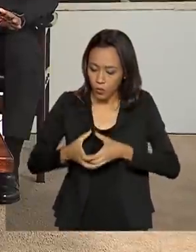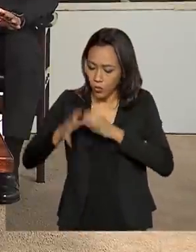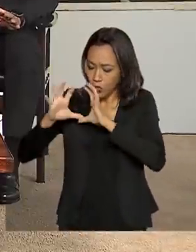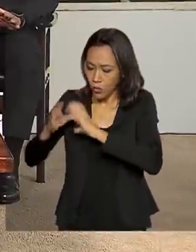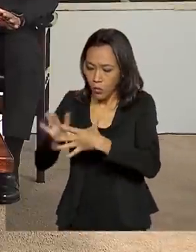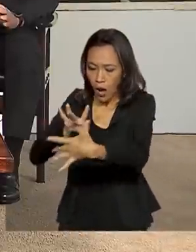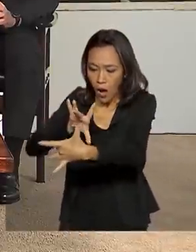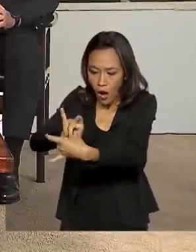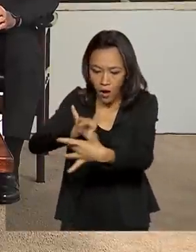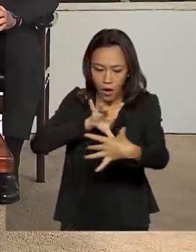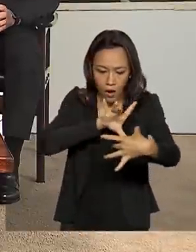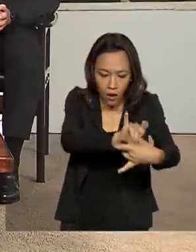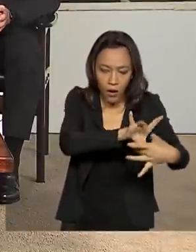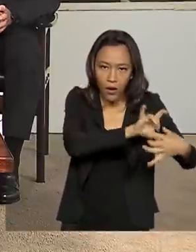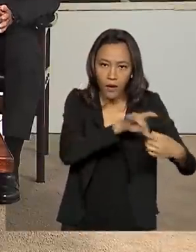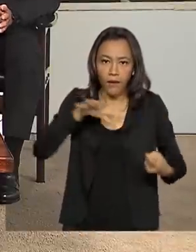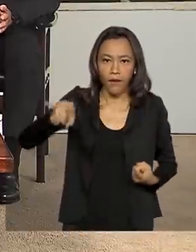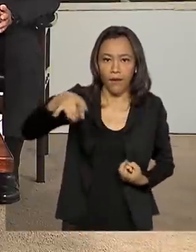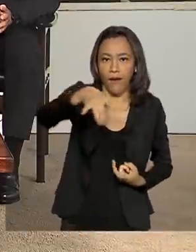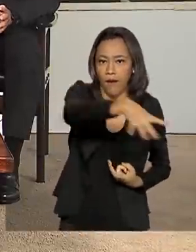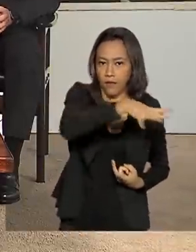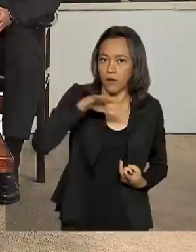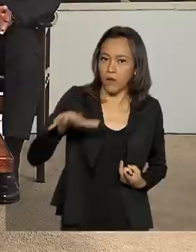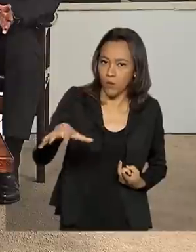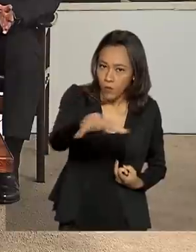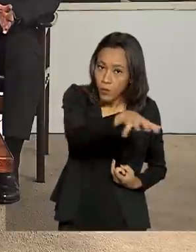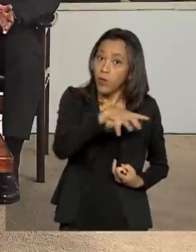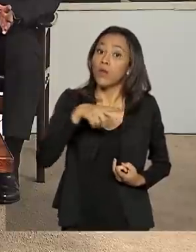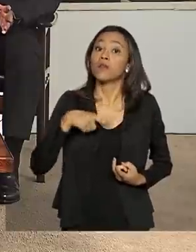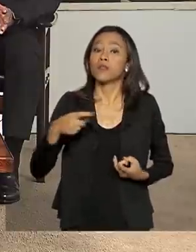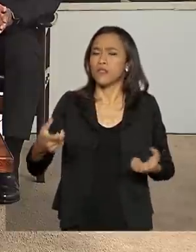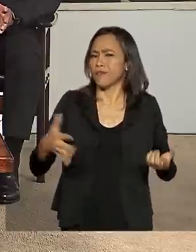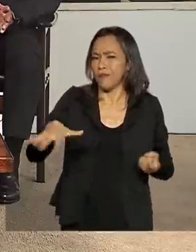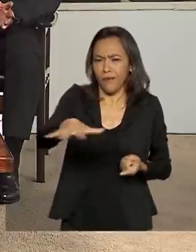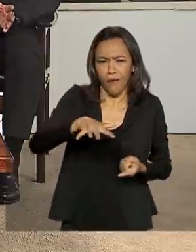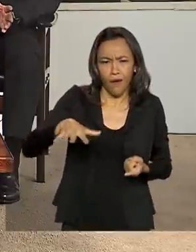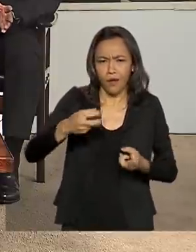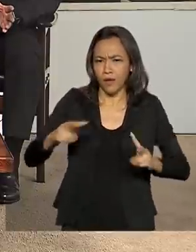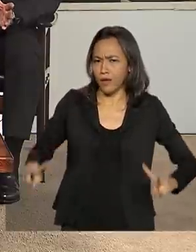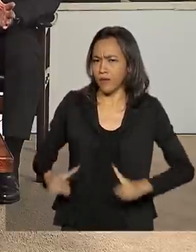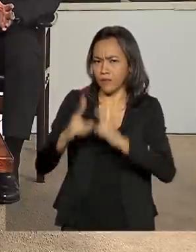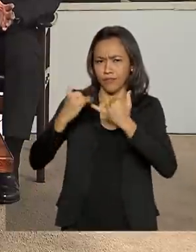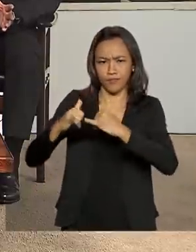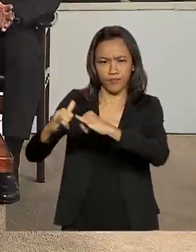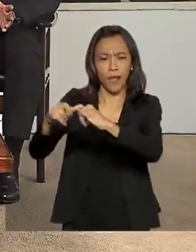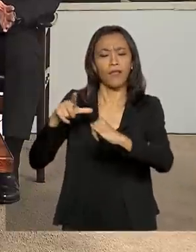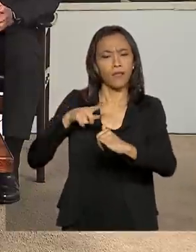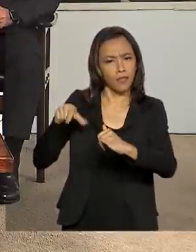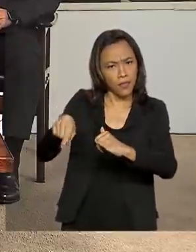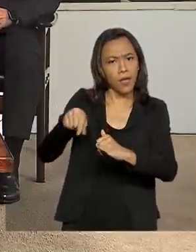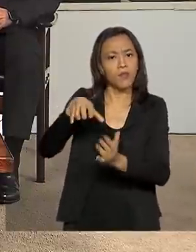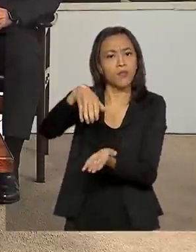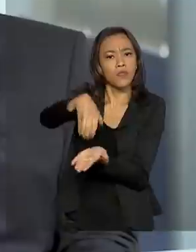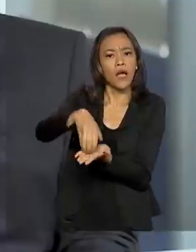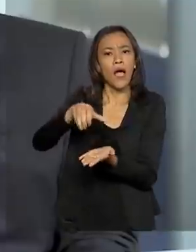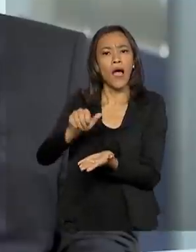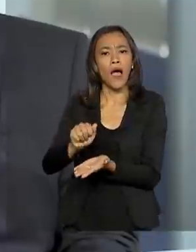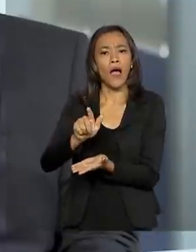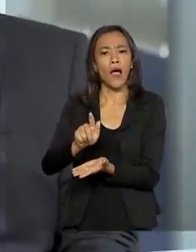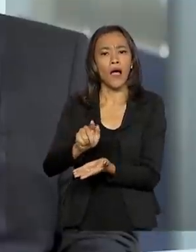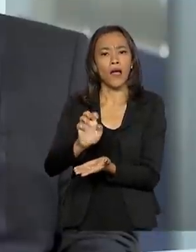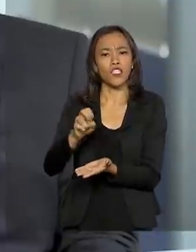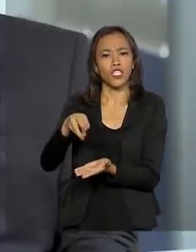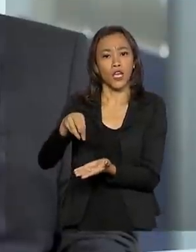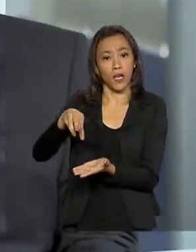tratar desses assuntos, com todos os órgãos vinculados. No setor elétrico, nós temos a agência reguladora e fiscalizadora,